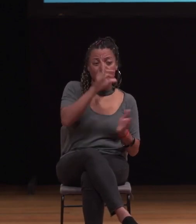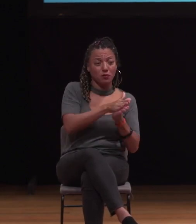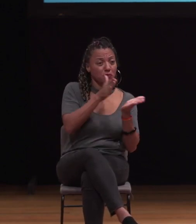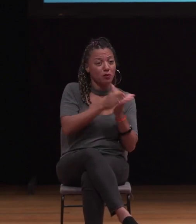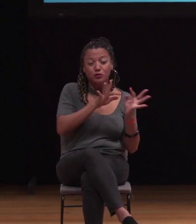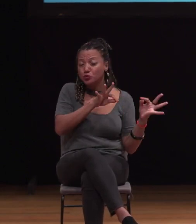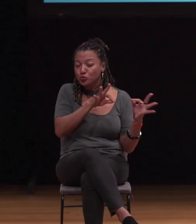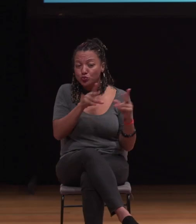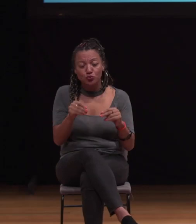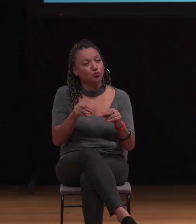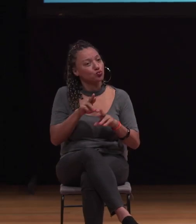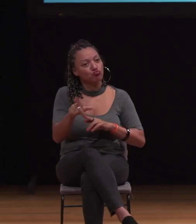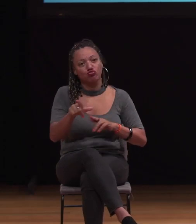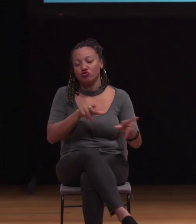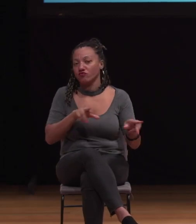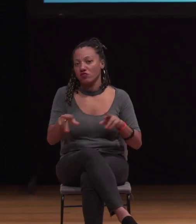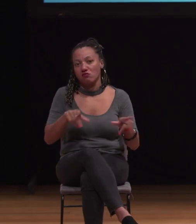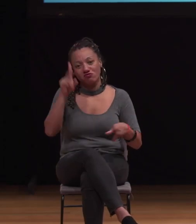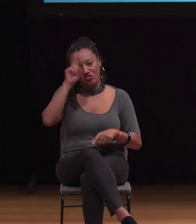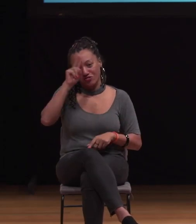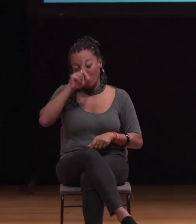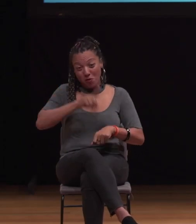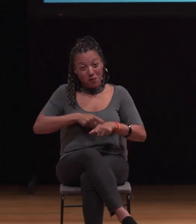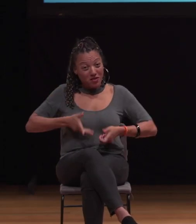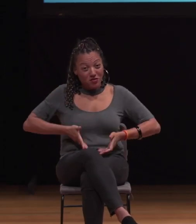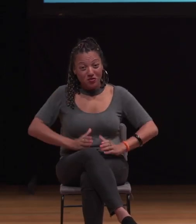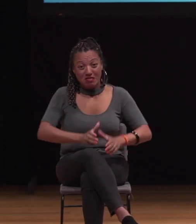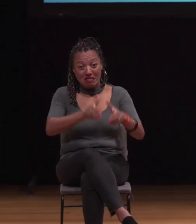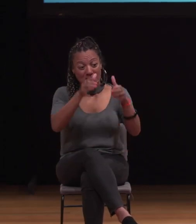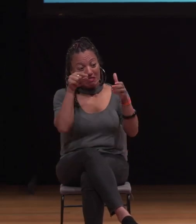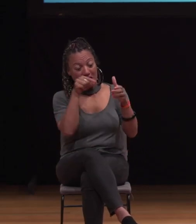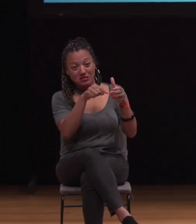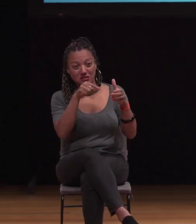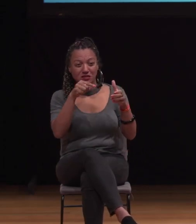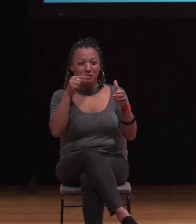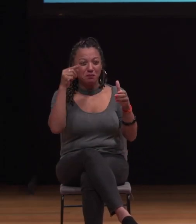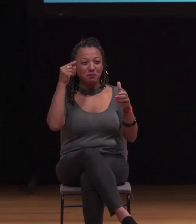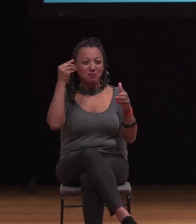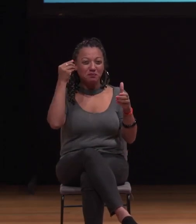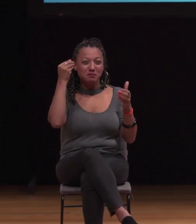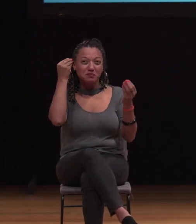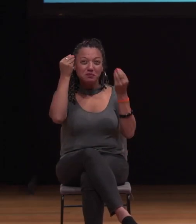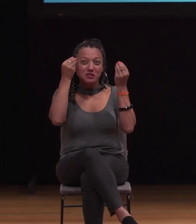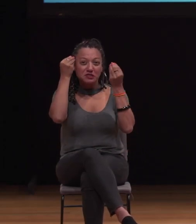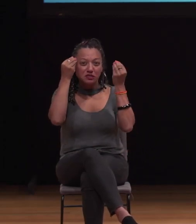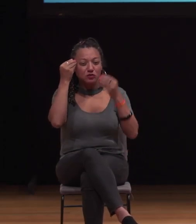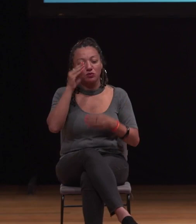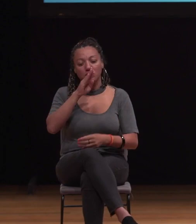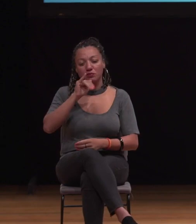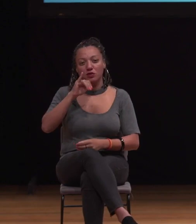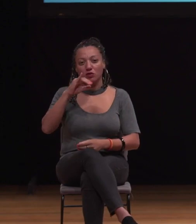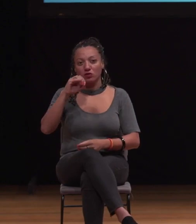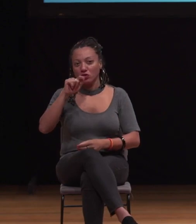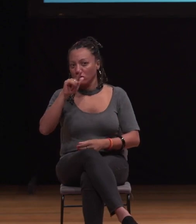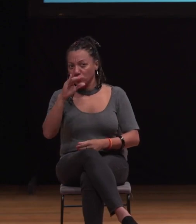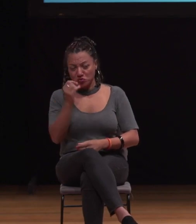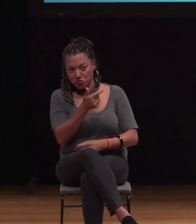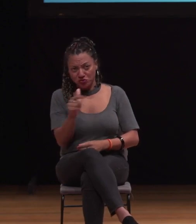essas relações elas se dão no momento da nascença. Não tem o psicobiológico, para mim, que determina esse processo anteriormente. É